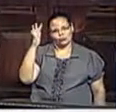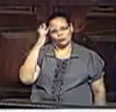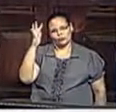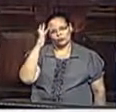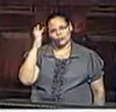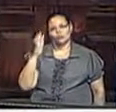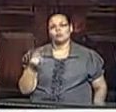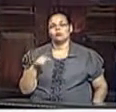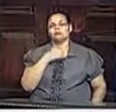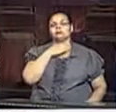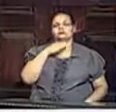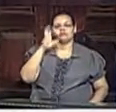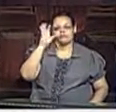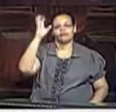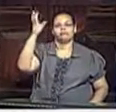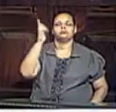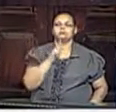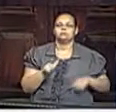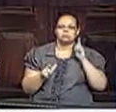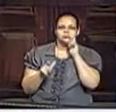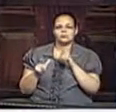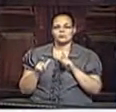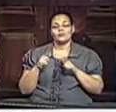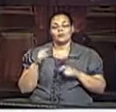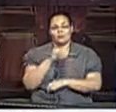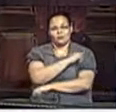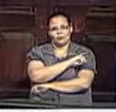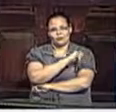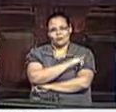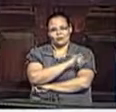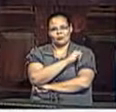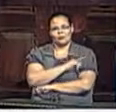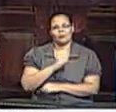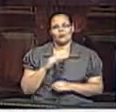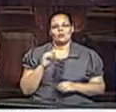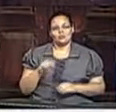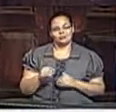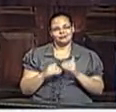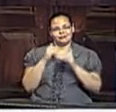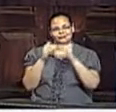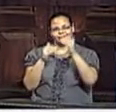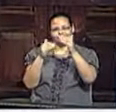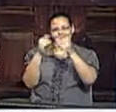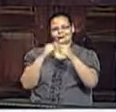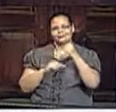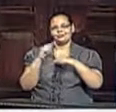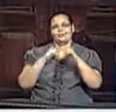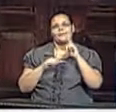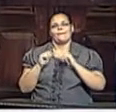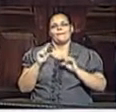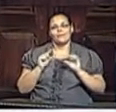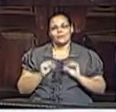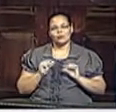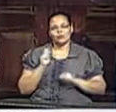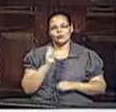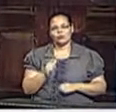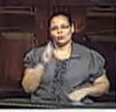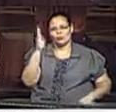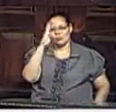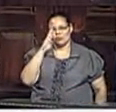crise. Hoje, o Rio de Janeiro cresce menos que a média do Brasil, ou seja, nós estamos numa queda mais